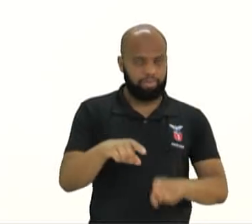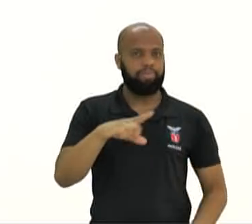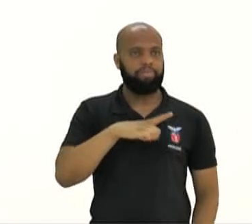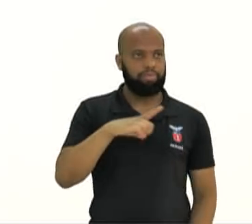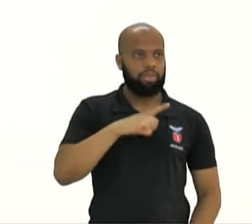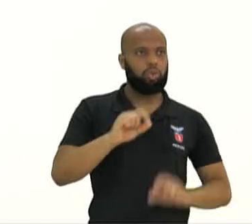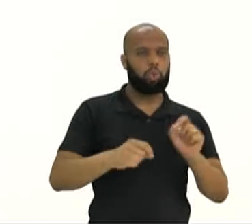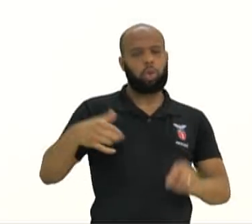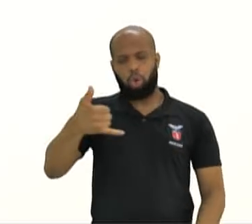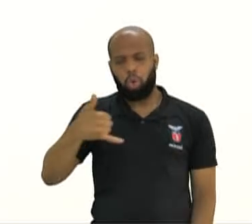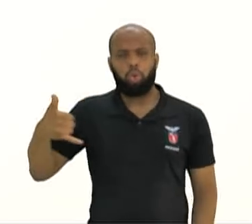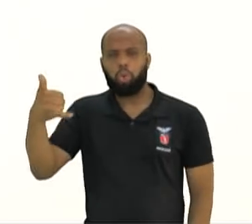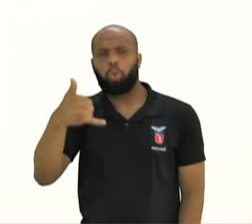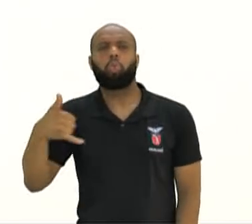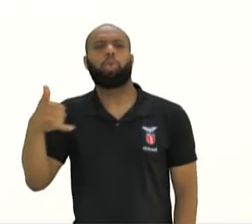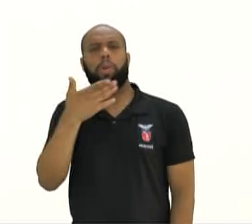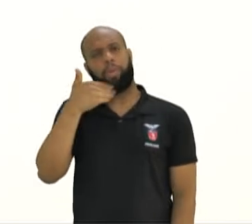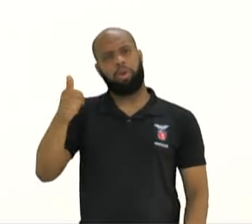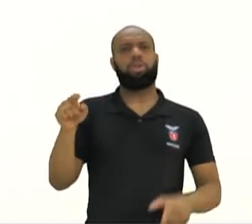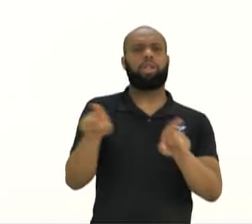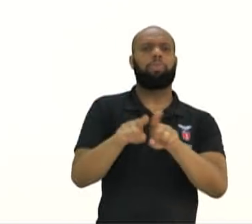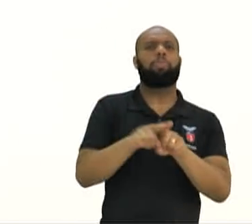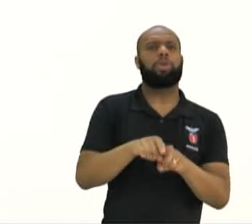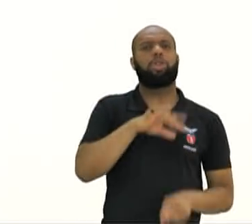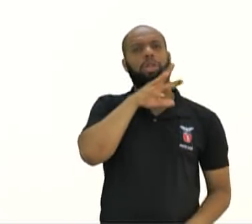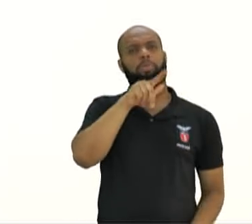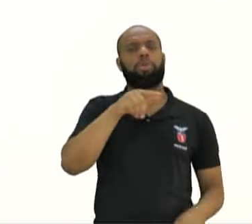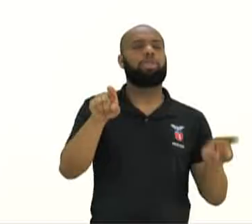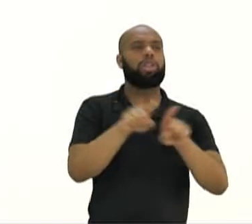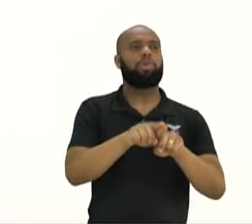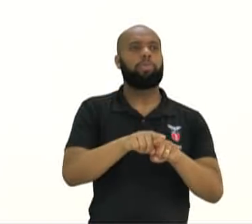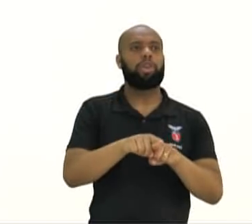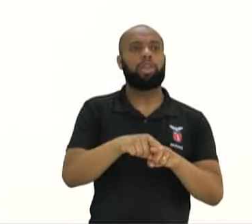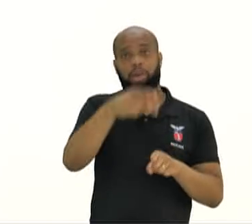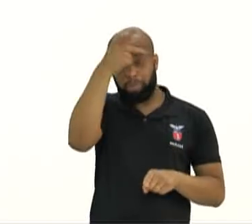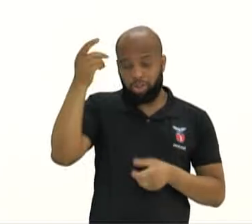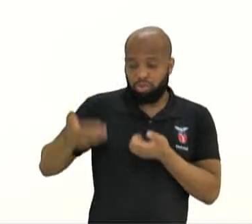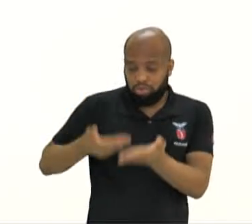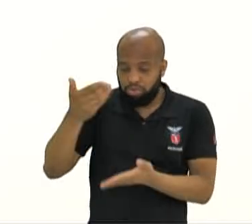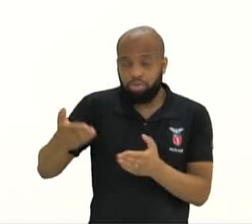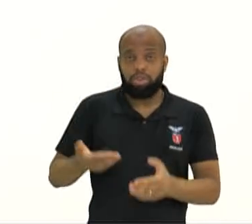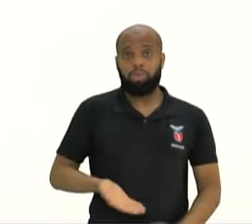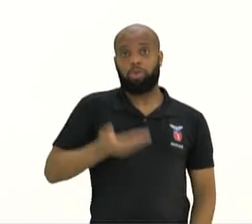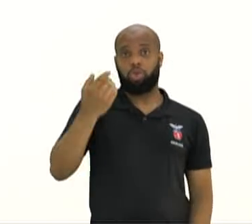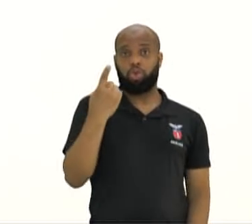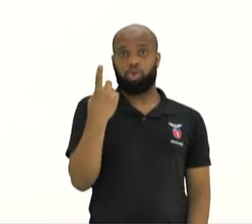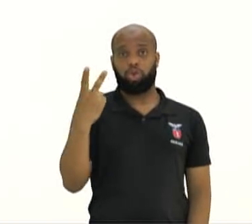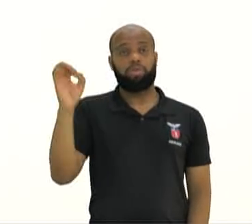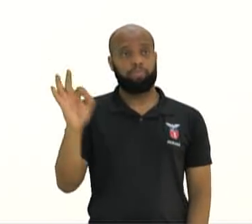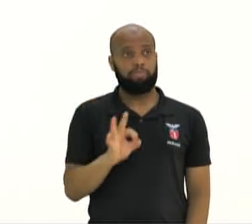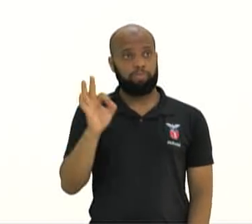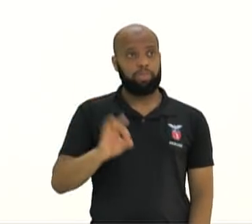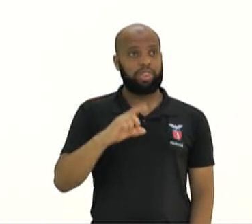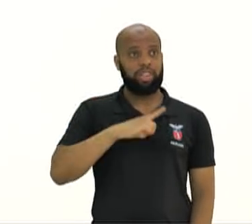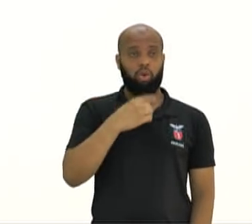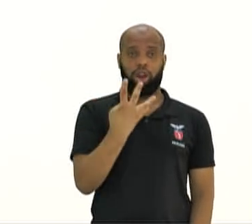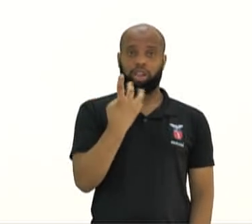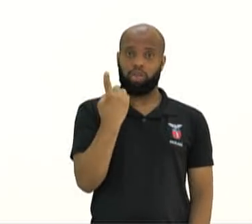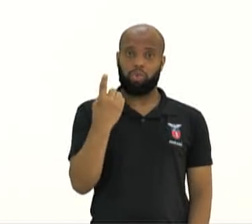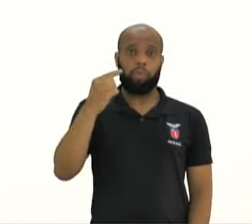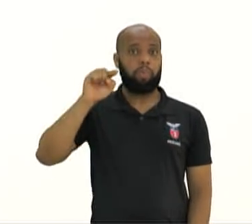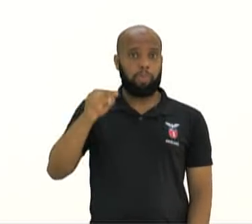da gordura ali do animal. E o número de produtores também cresceu em 12%, chegando a